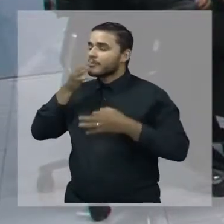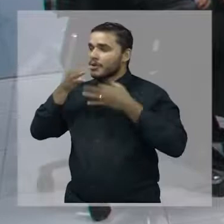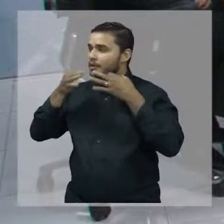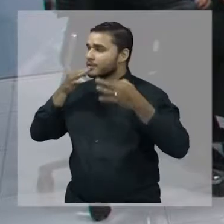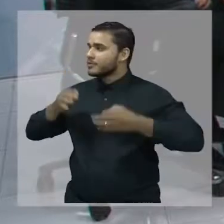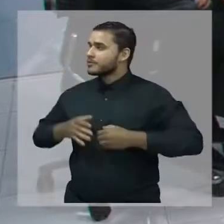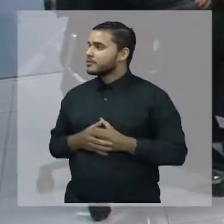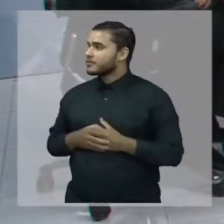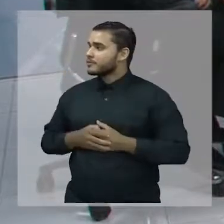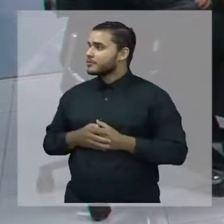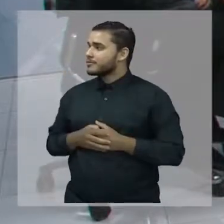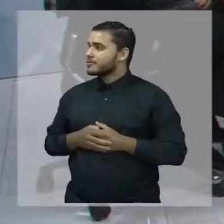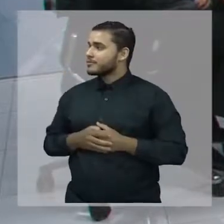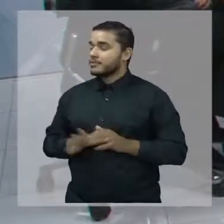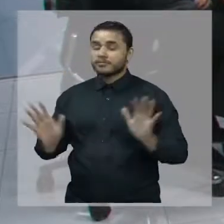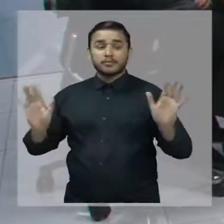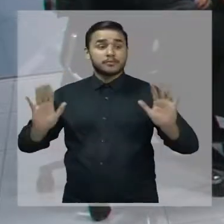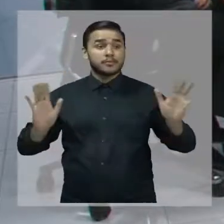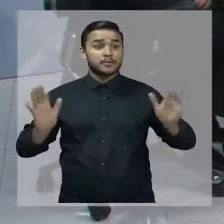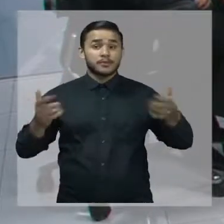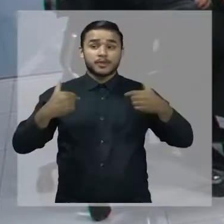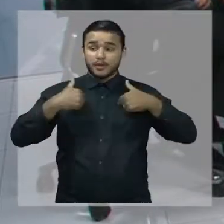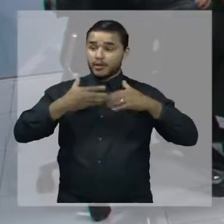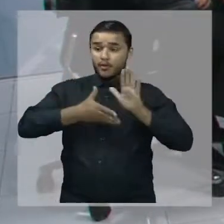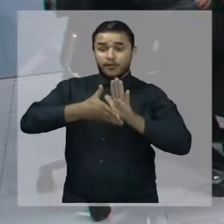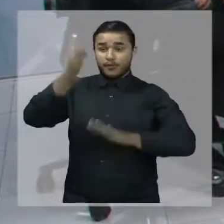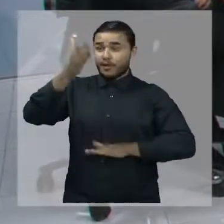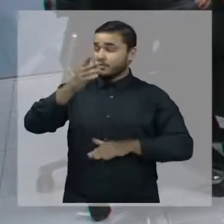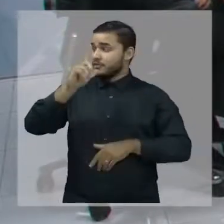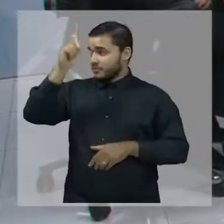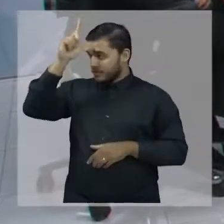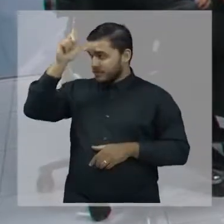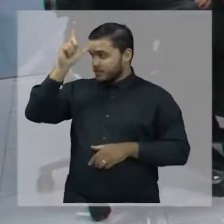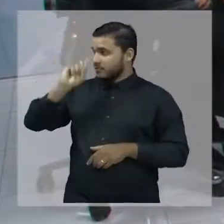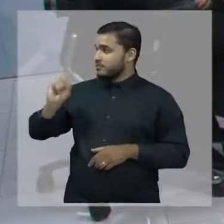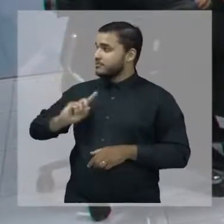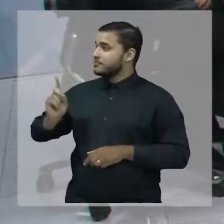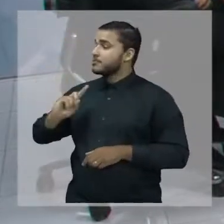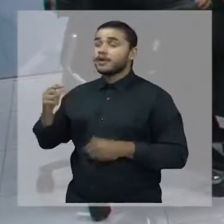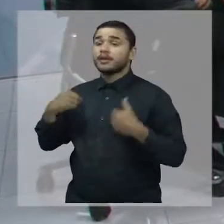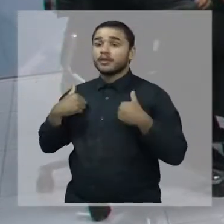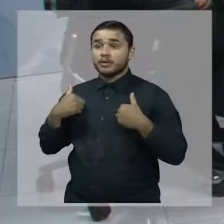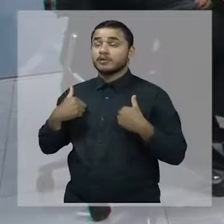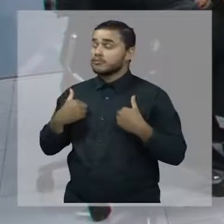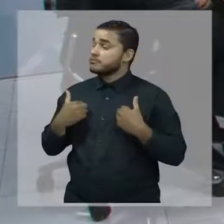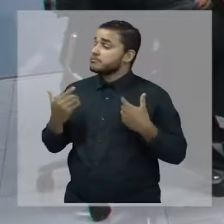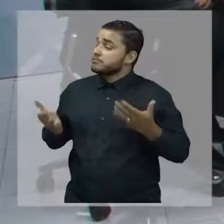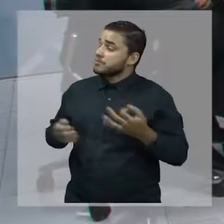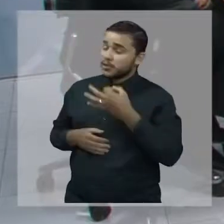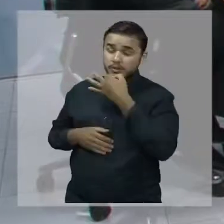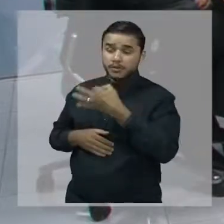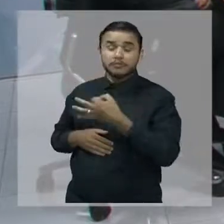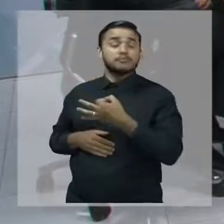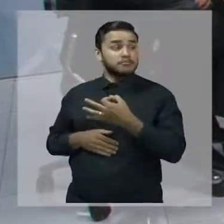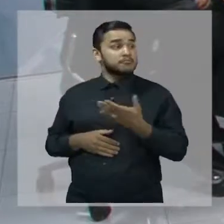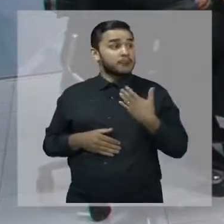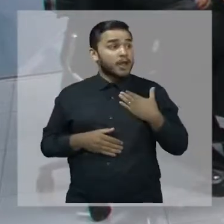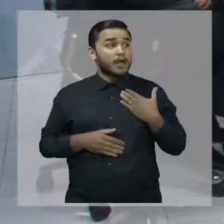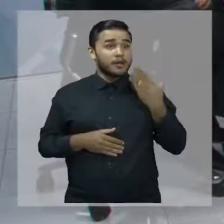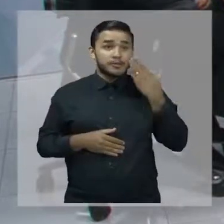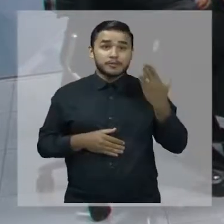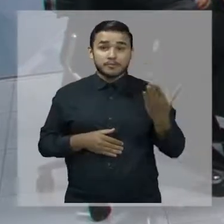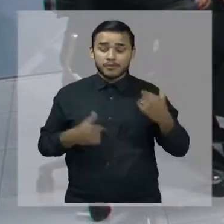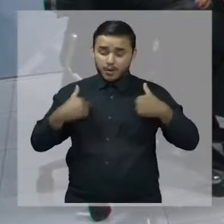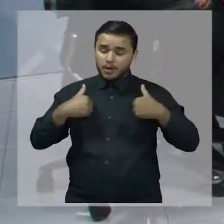vejo apenas na condição de constituinte que fui de 88, de me deparar com problemas